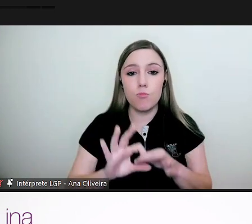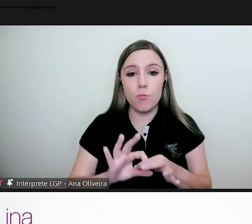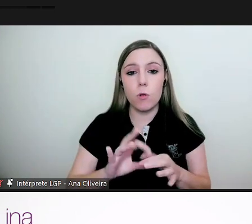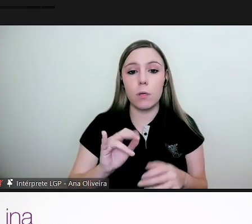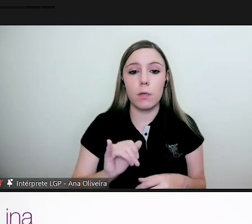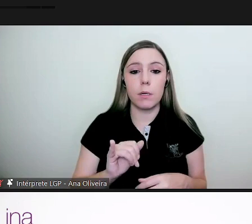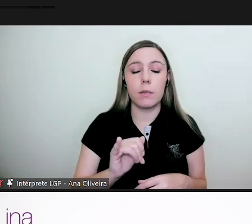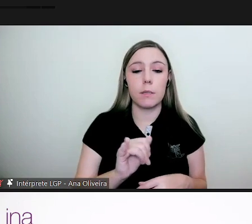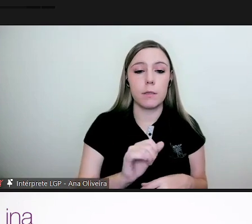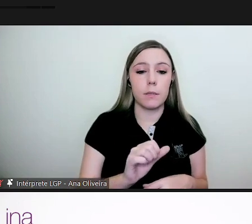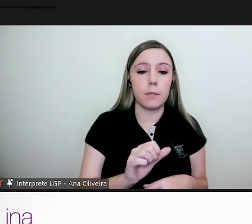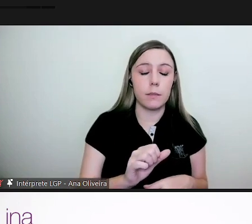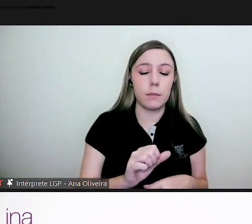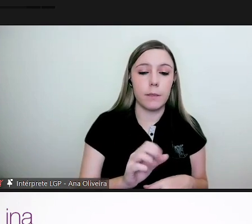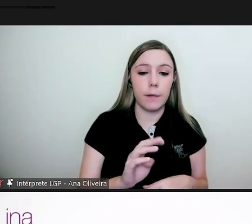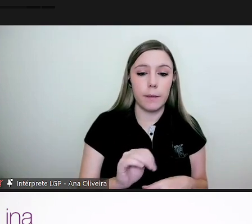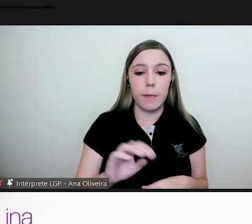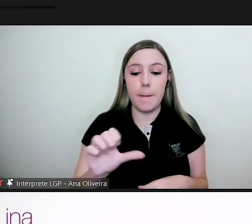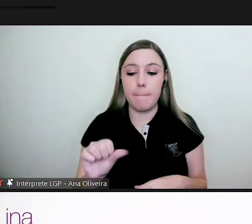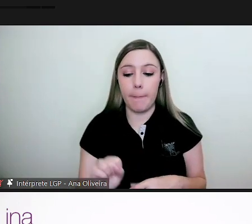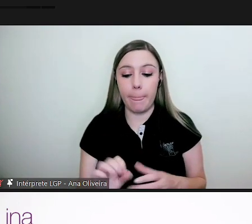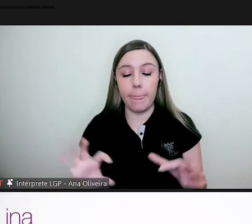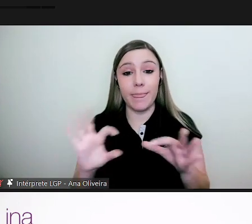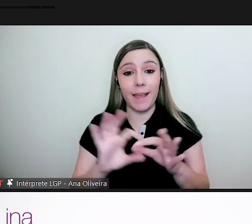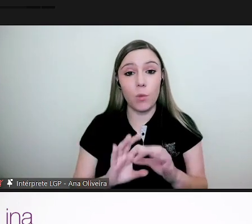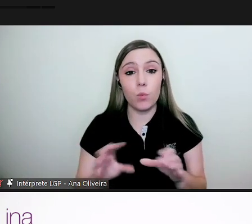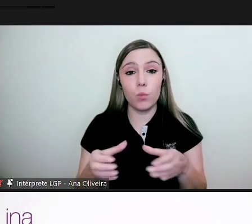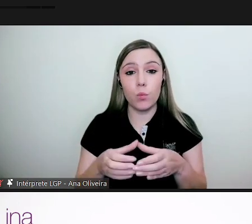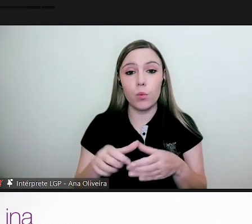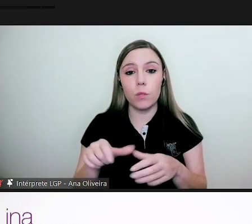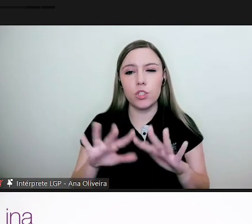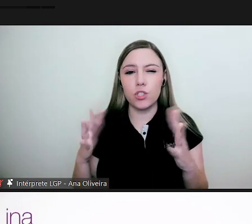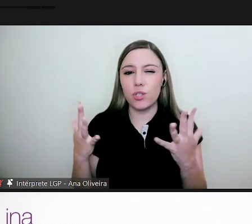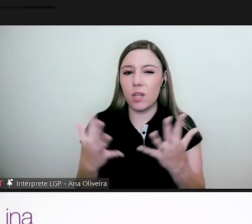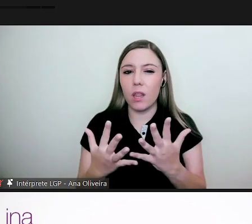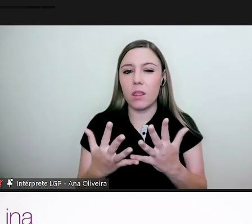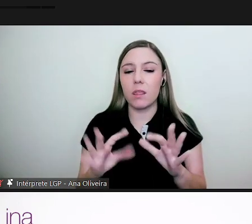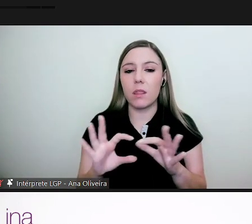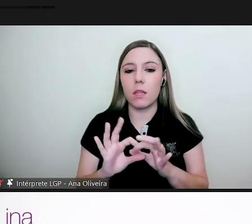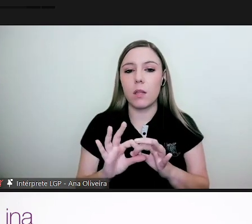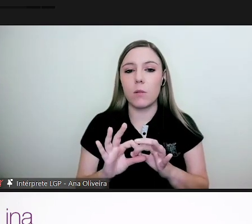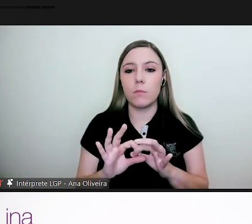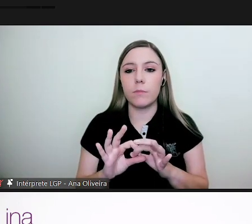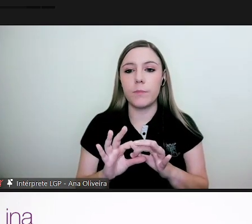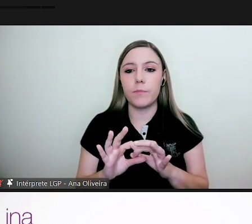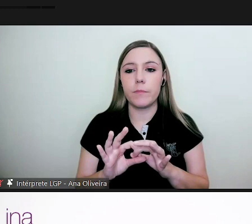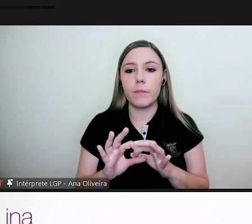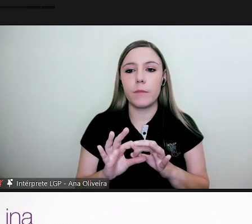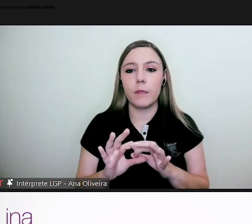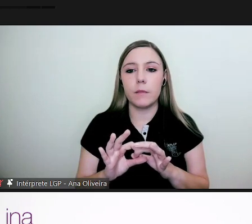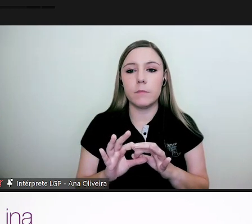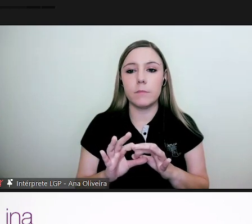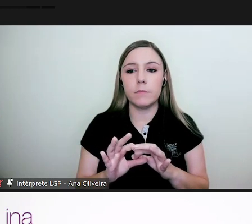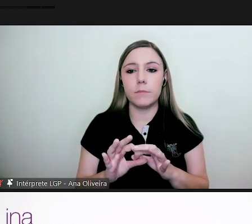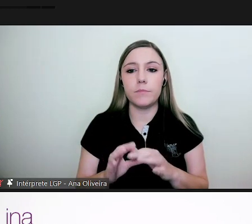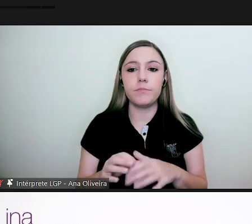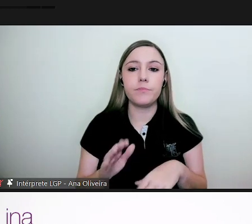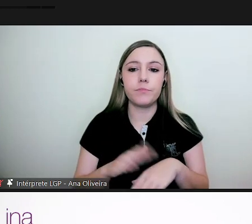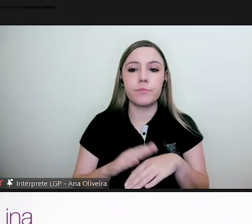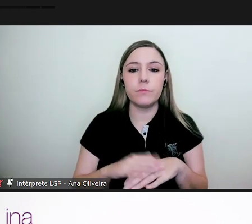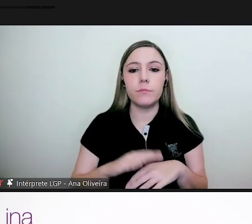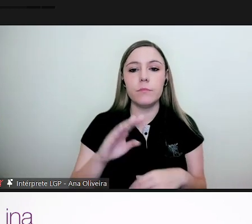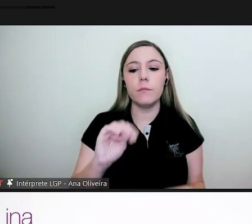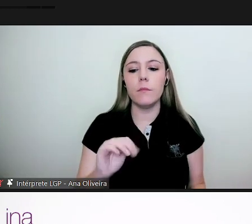em particular a um índice que é muito abrangente, tem a ver com que é escrutinado pela Sustainalytics, que é